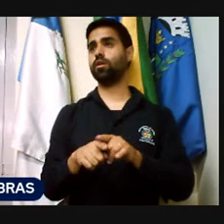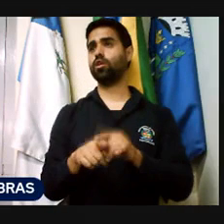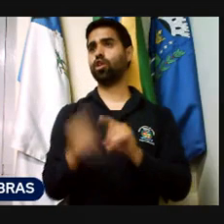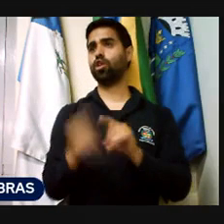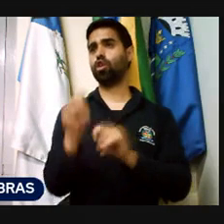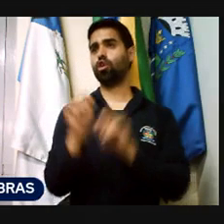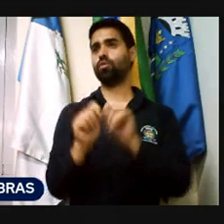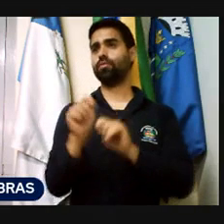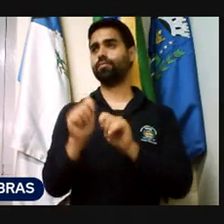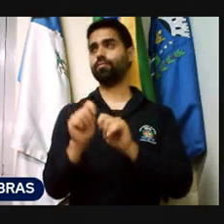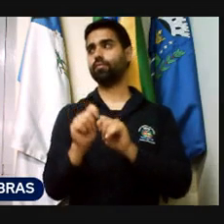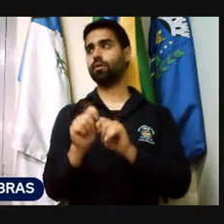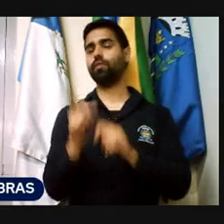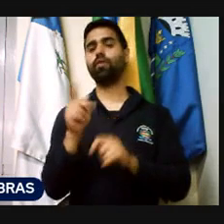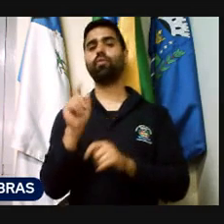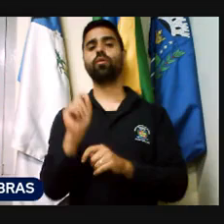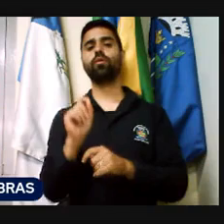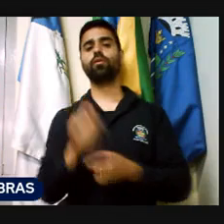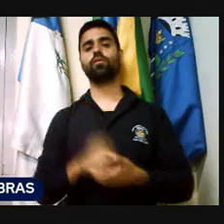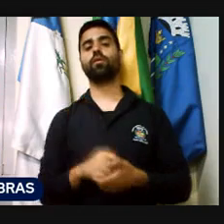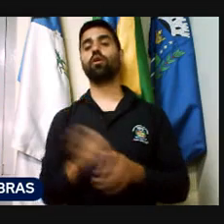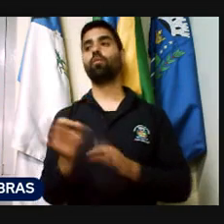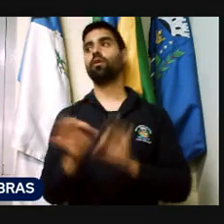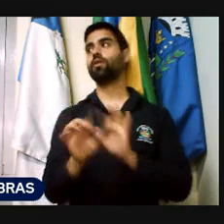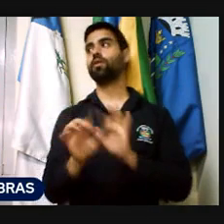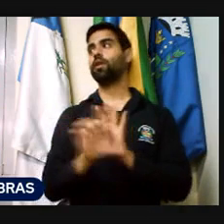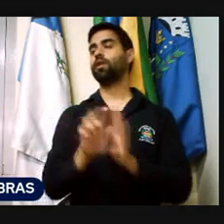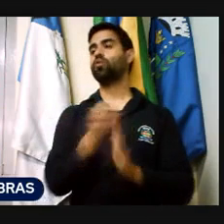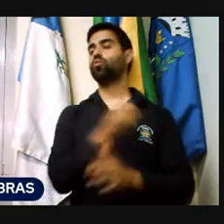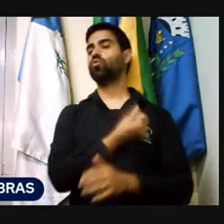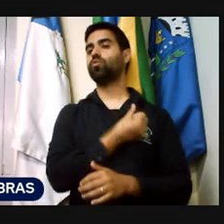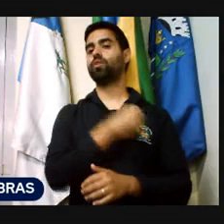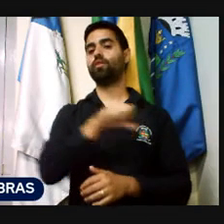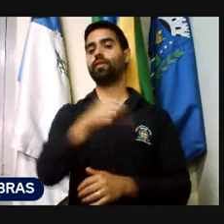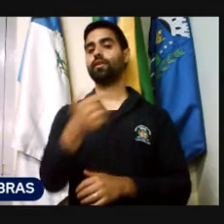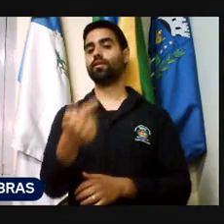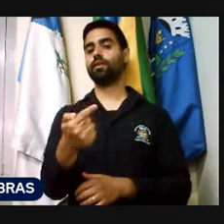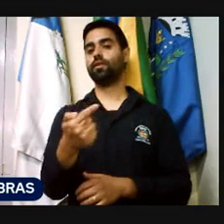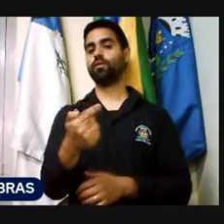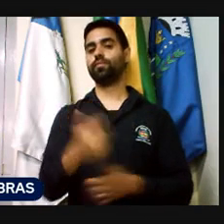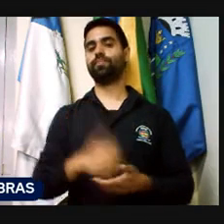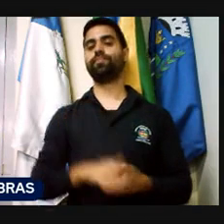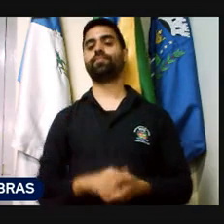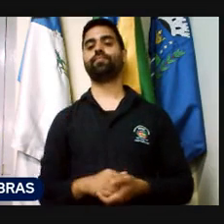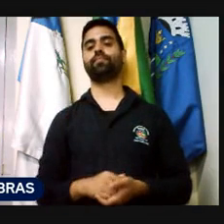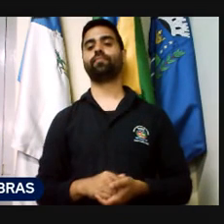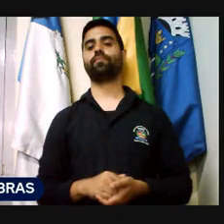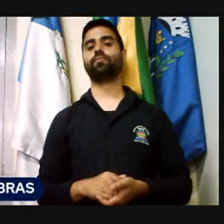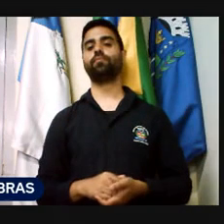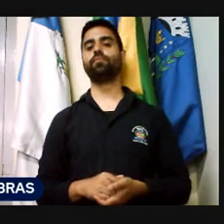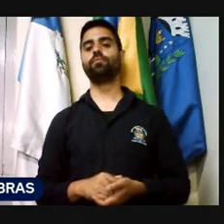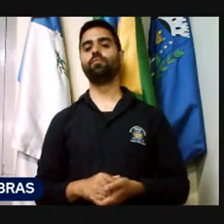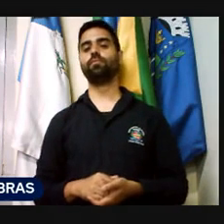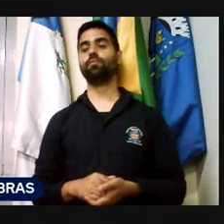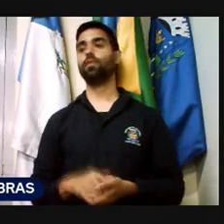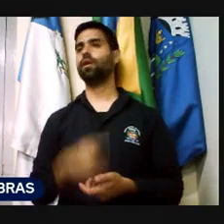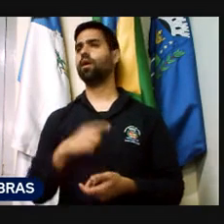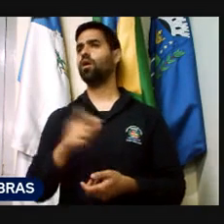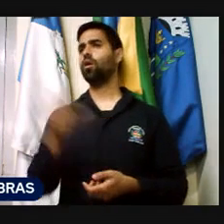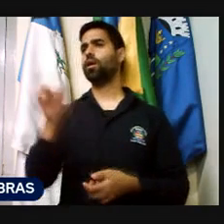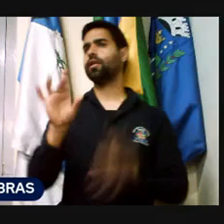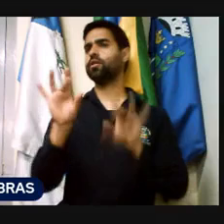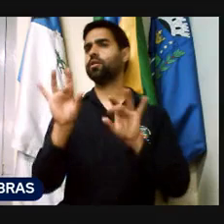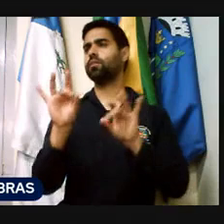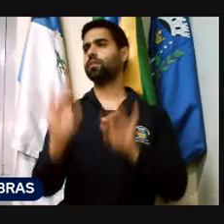Finanças e Orçamento referente ao projeto de lei ordinária 97 do Poder Executivo, que solicita a abertura de crédito